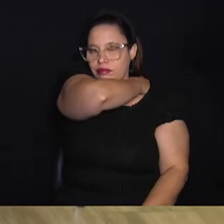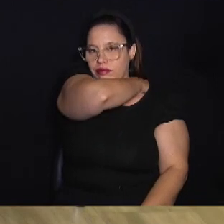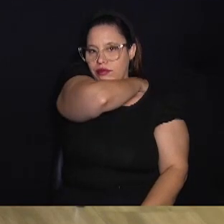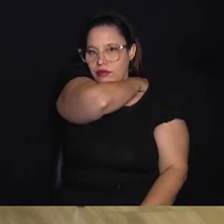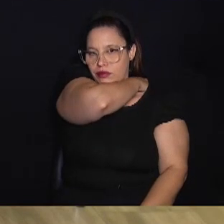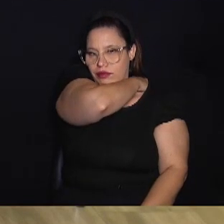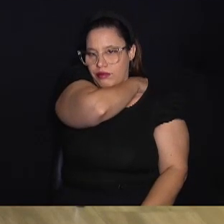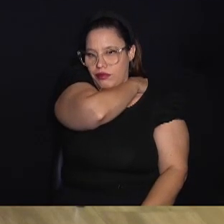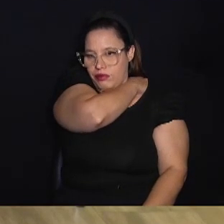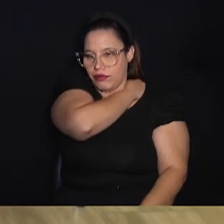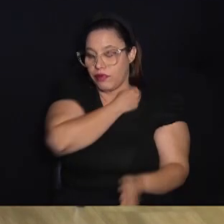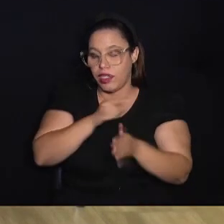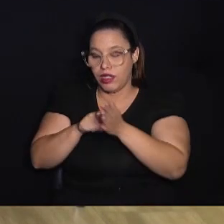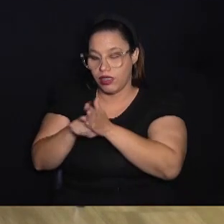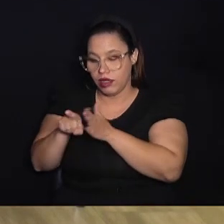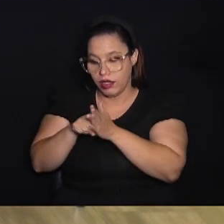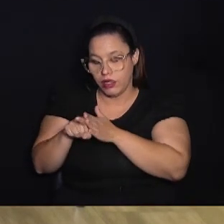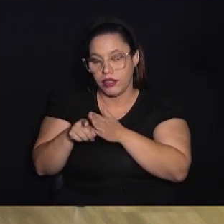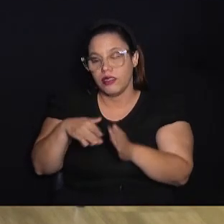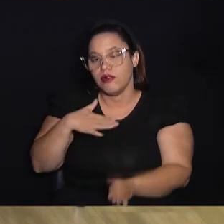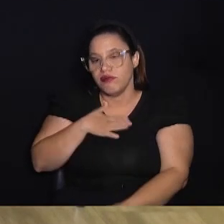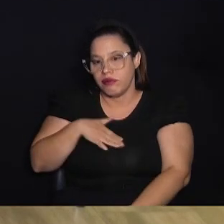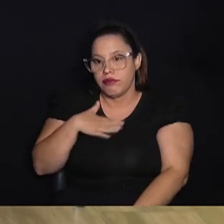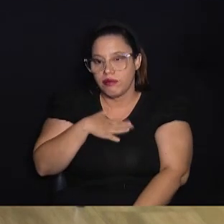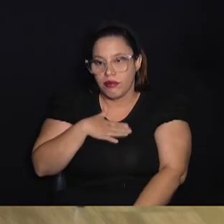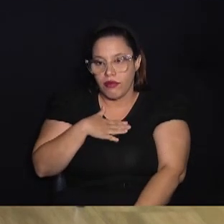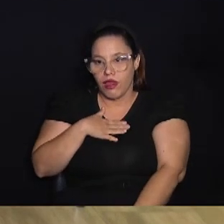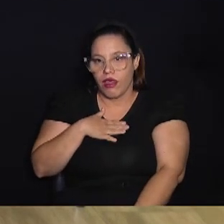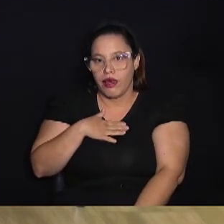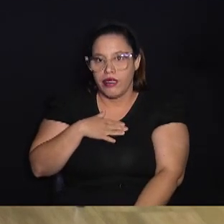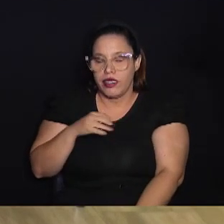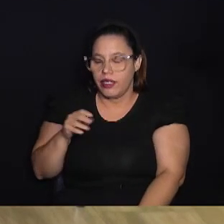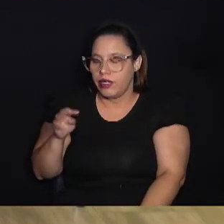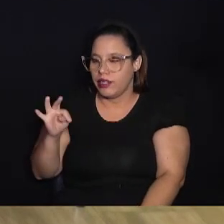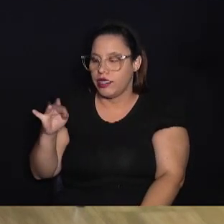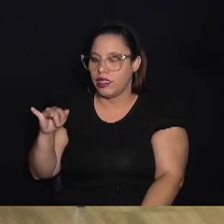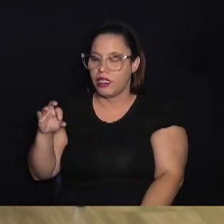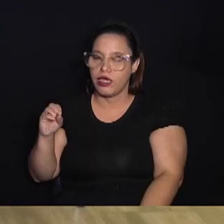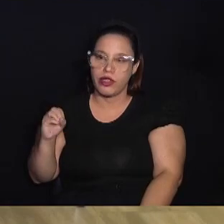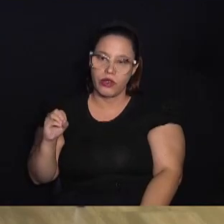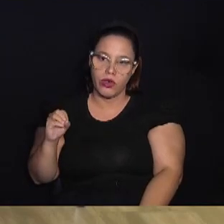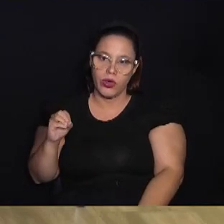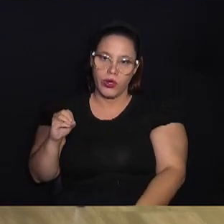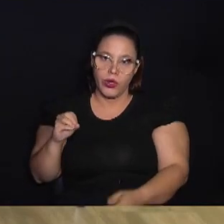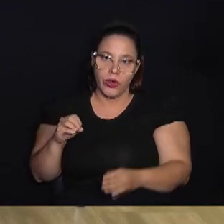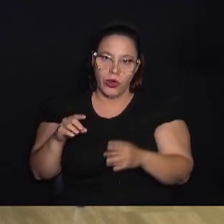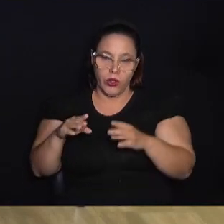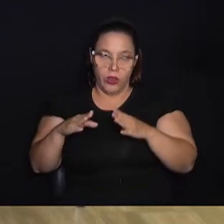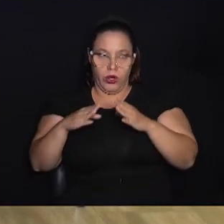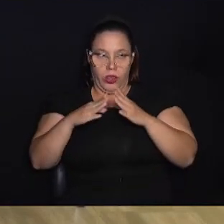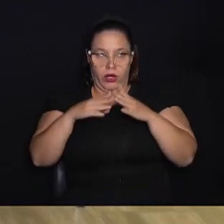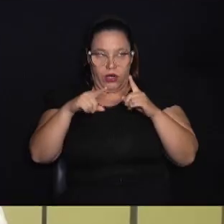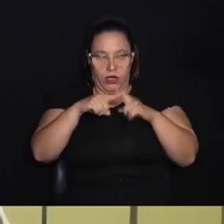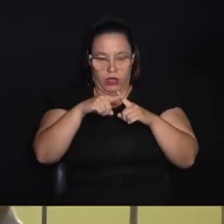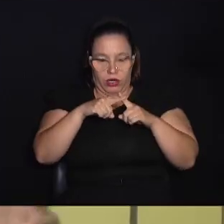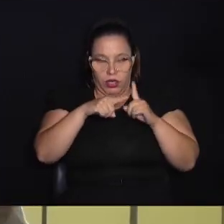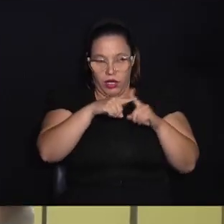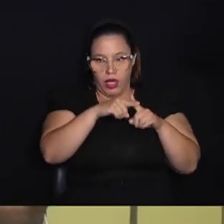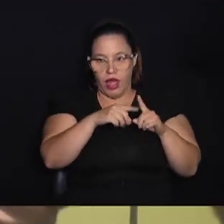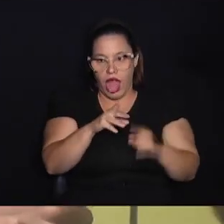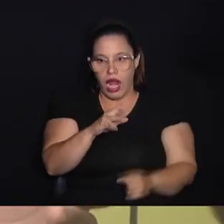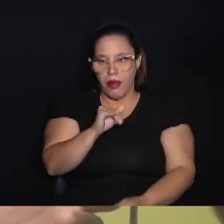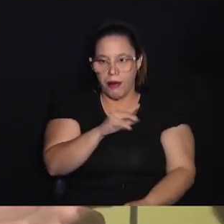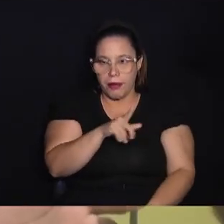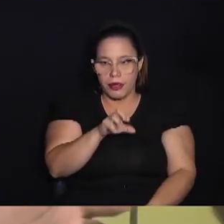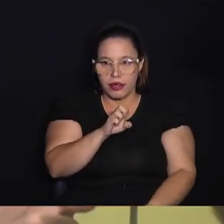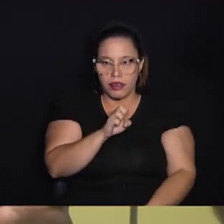telespectadores estão nos assistindo e como o Thiago trouxe né falando do cemitério cemitério dos alemães há uma até